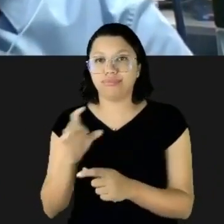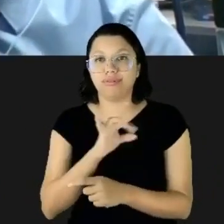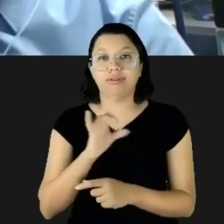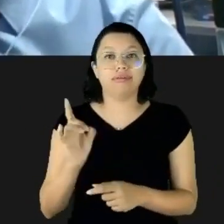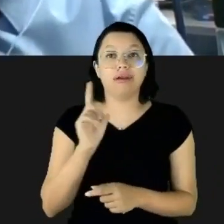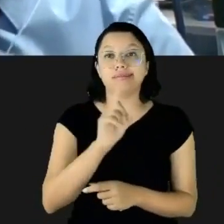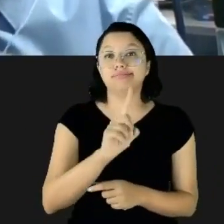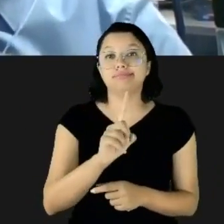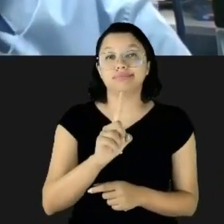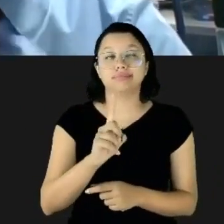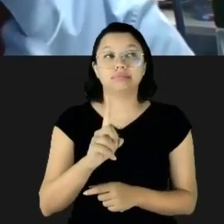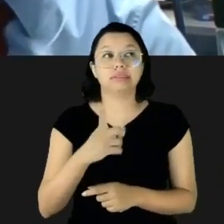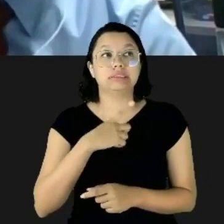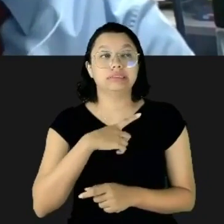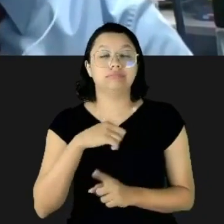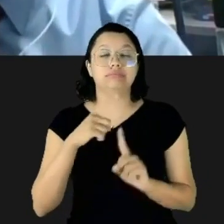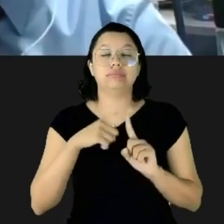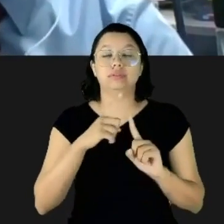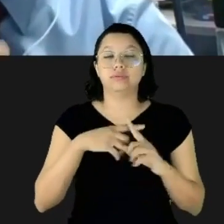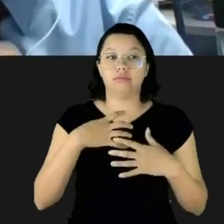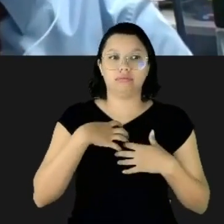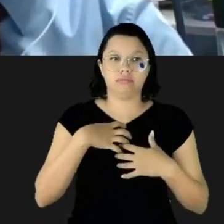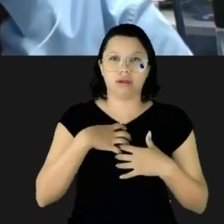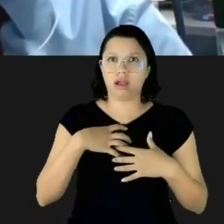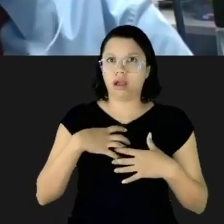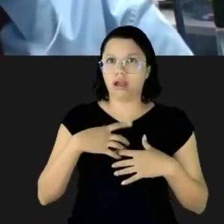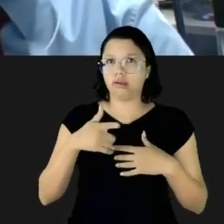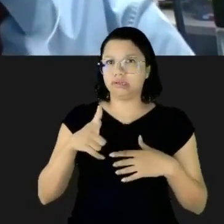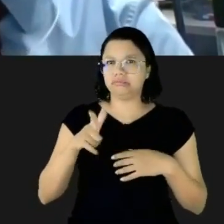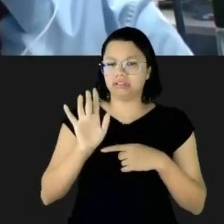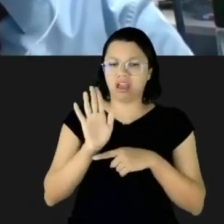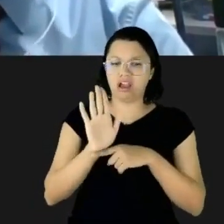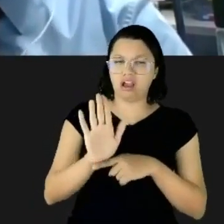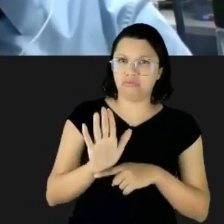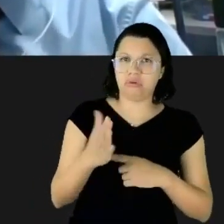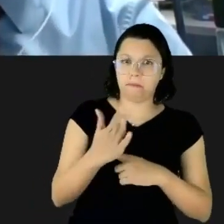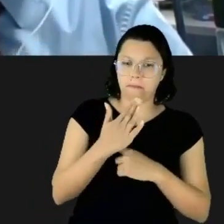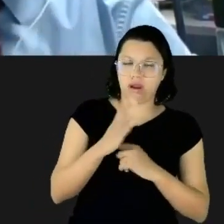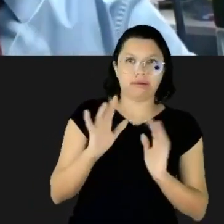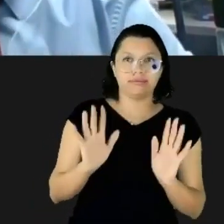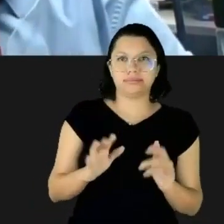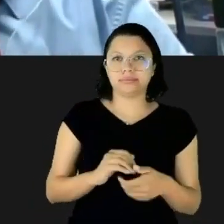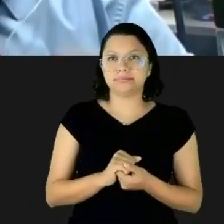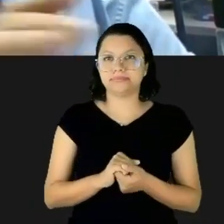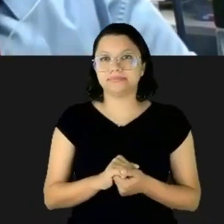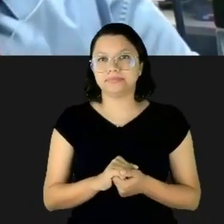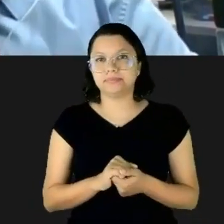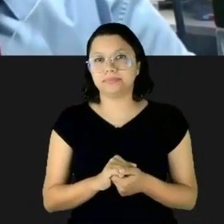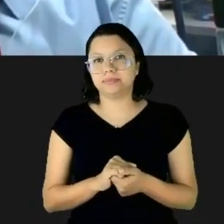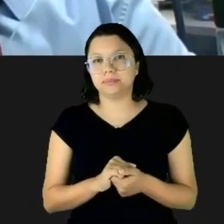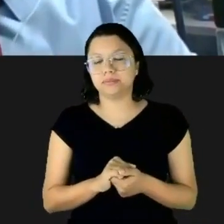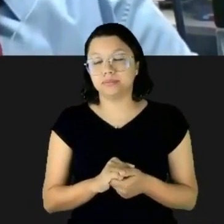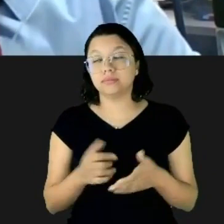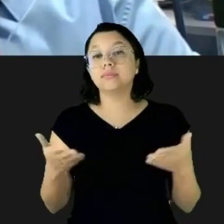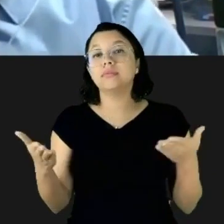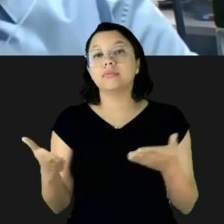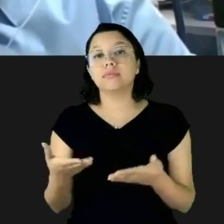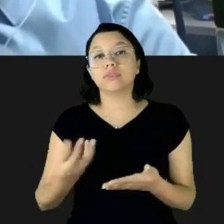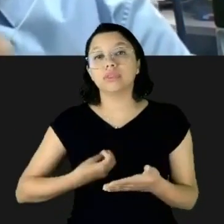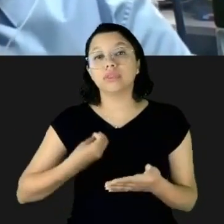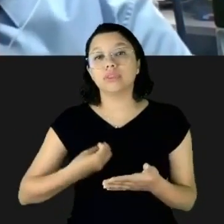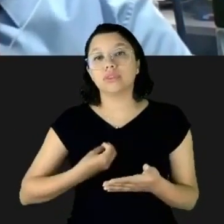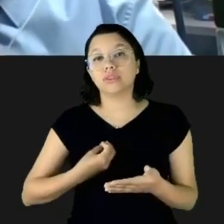reage de uma forma e nem todos não há uma ajuda entre os servidores. Aqui existe